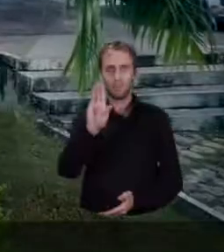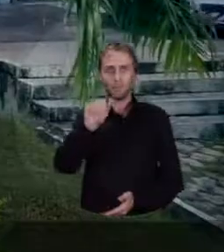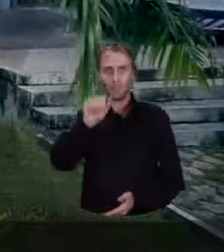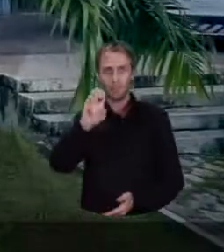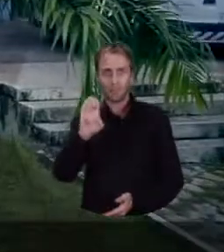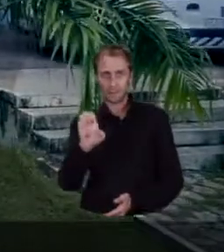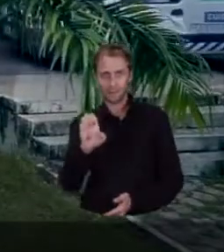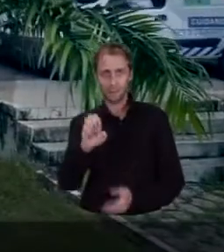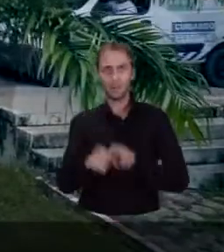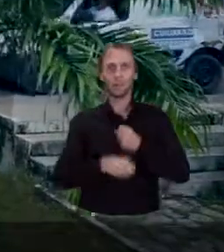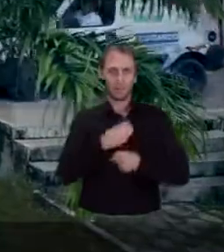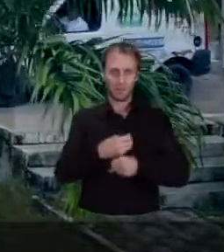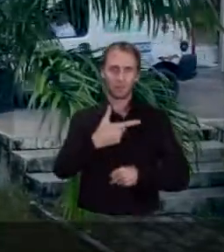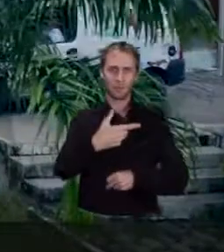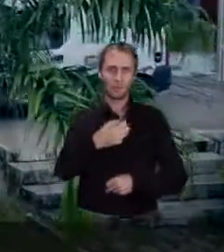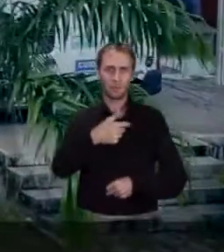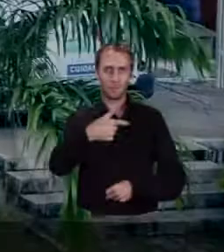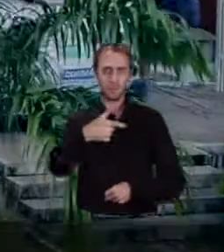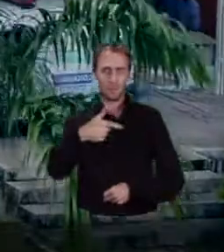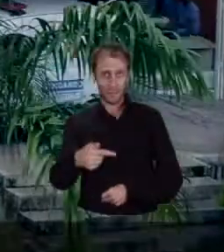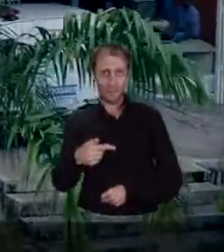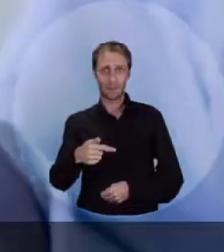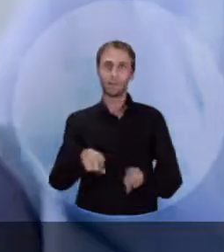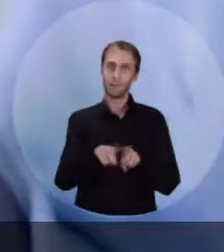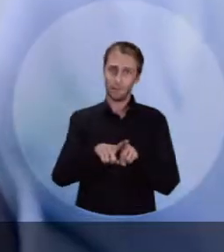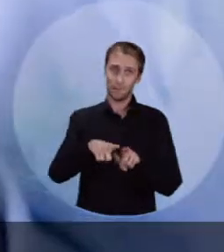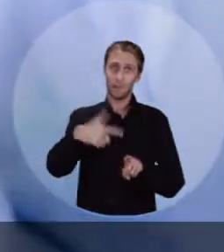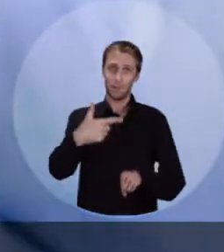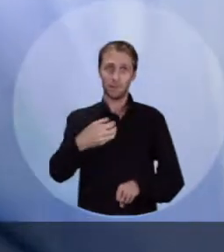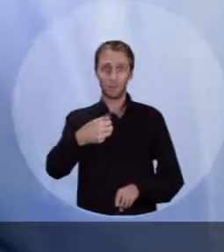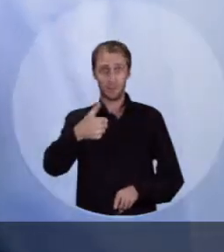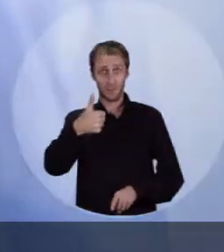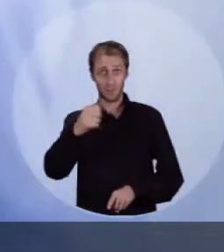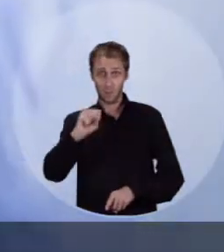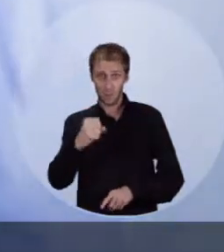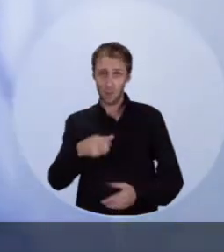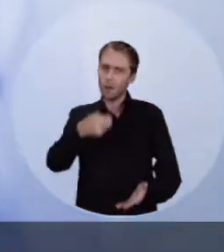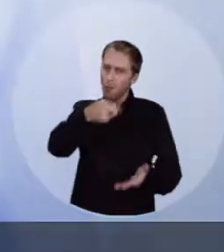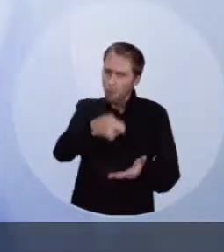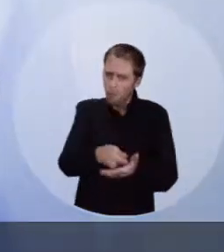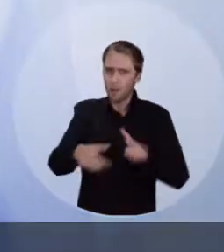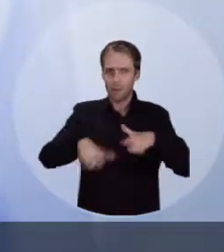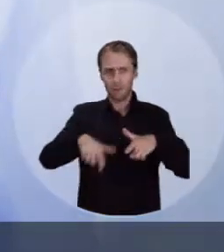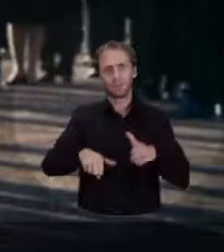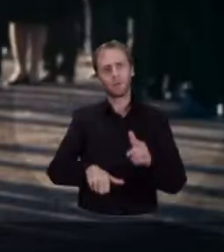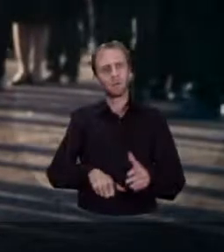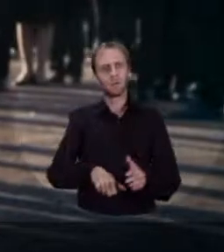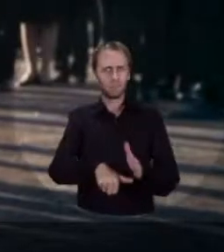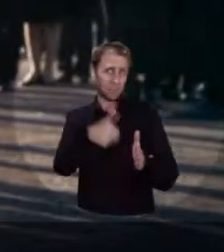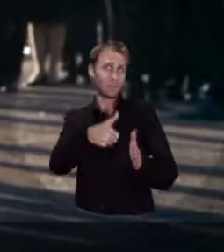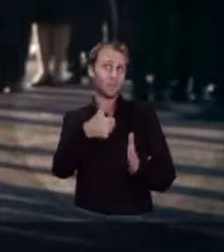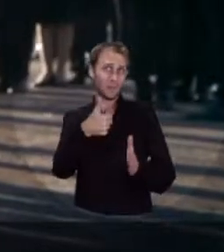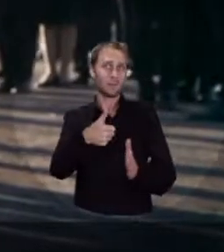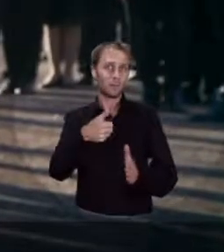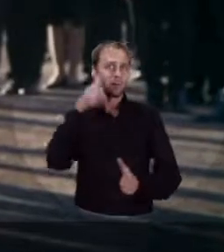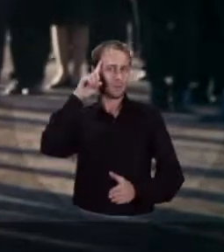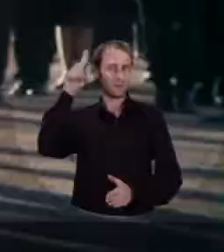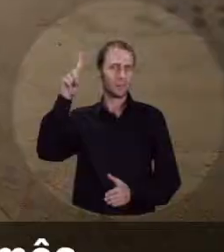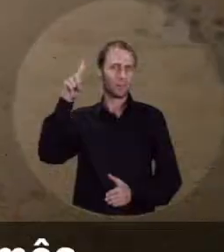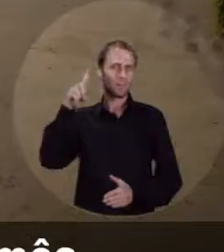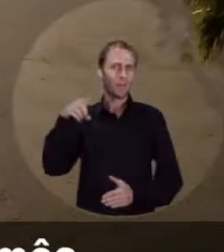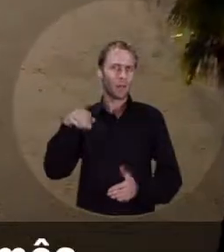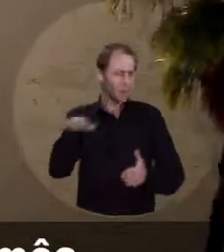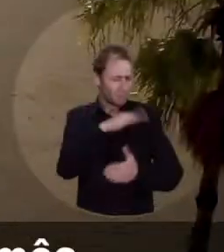anos 2017 e 2018. Já está pagando a maior parte dos servidores no dia 1º. Em